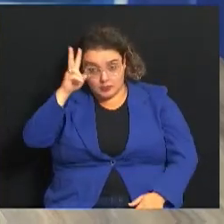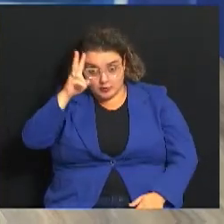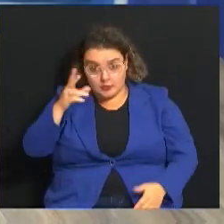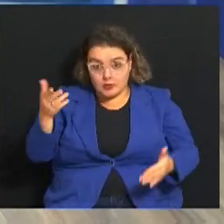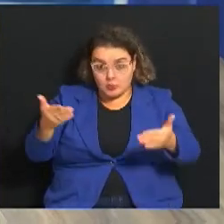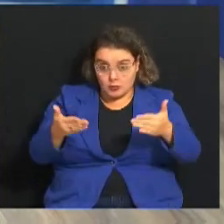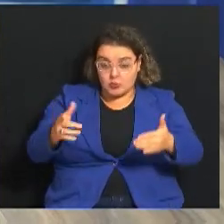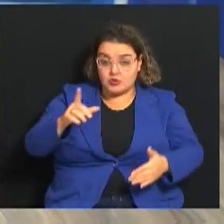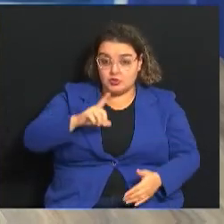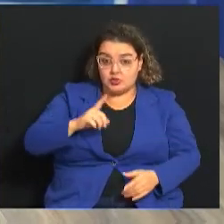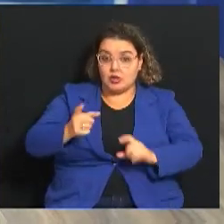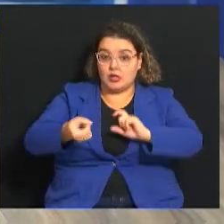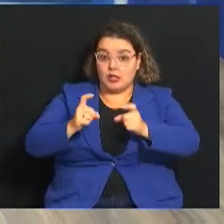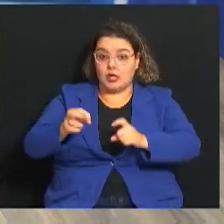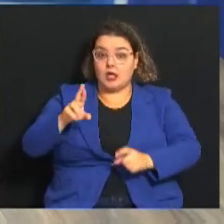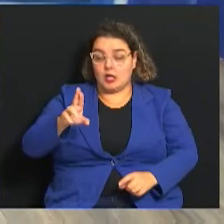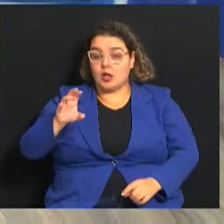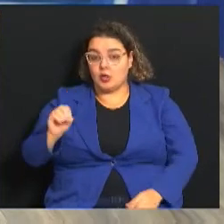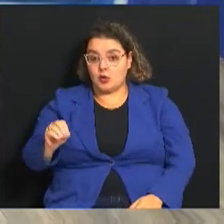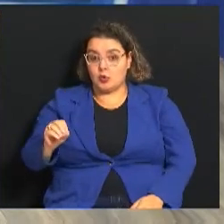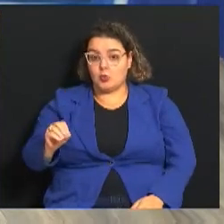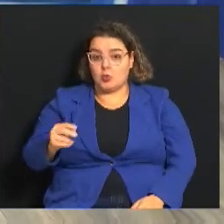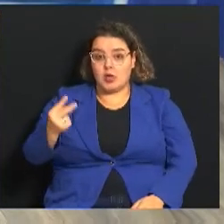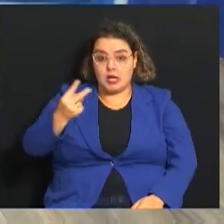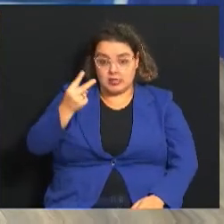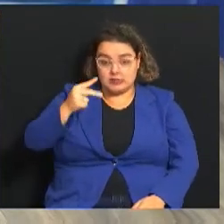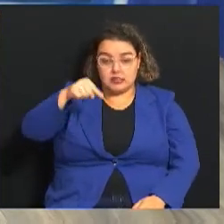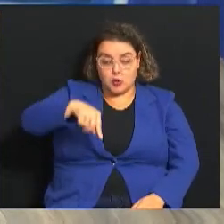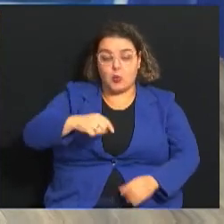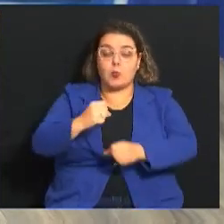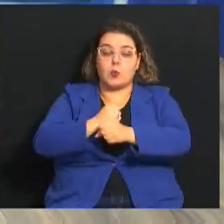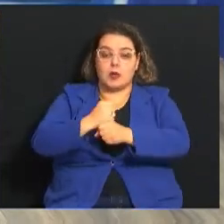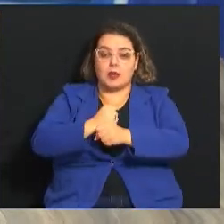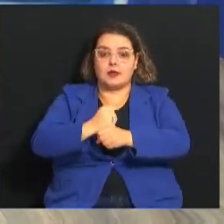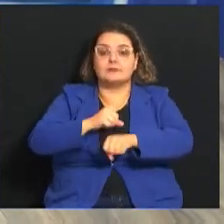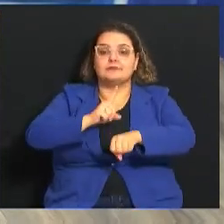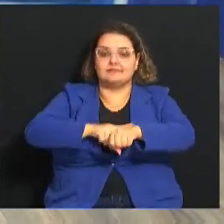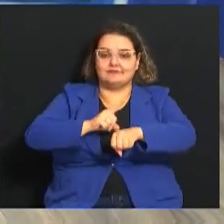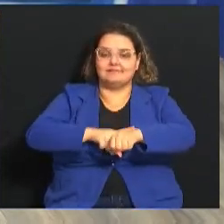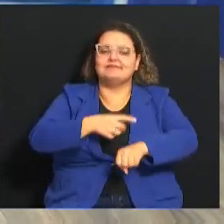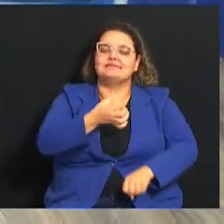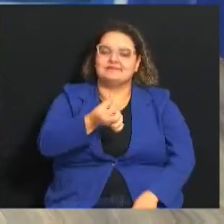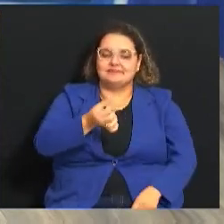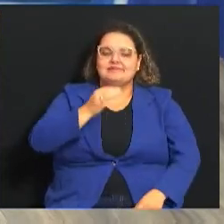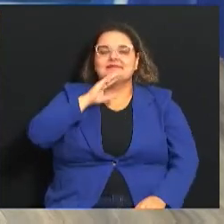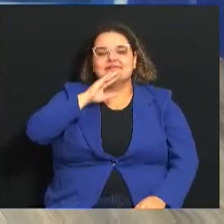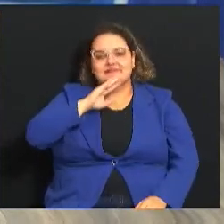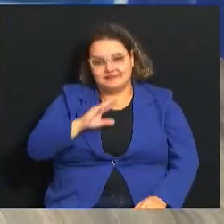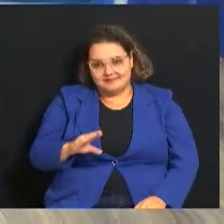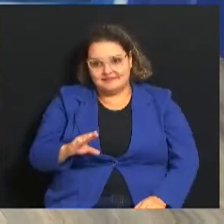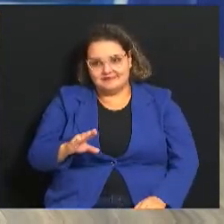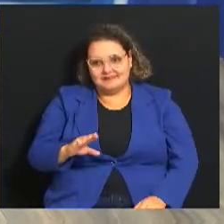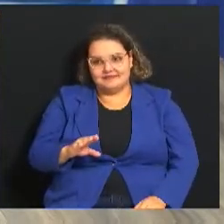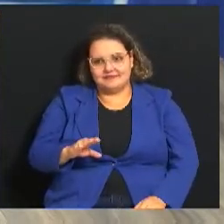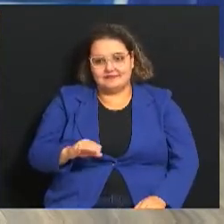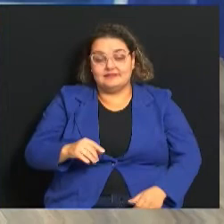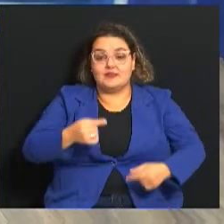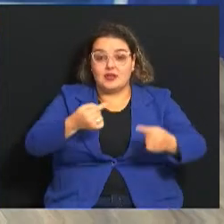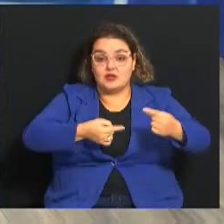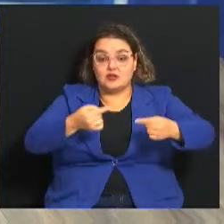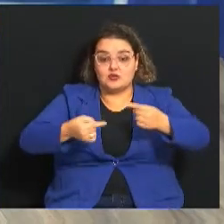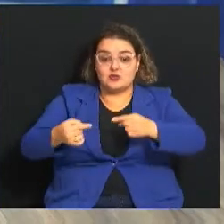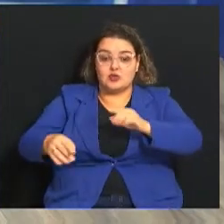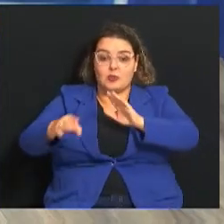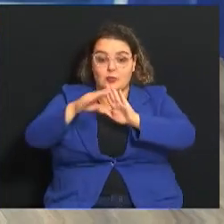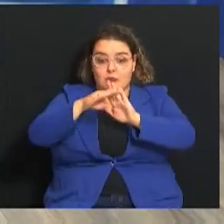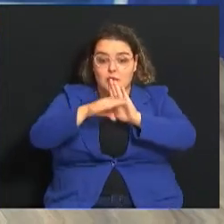tem a reunião ordinária, a segunda deste ano, a partir das 6 horas da tarde, com as discussões e projetos